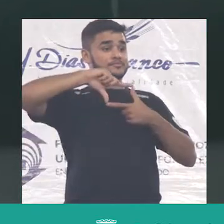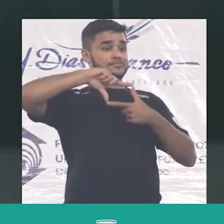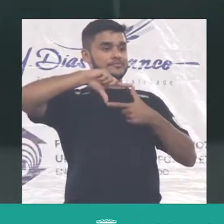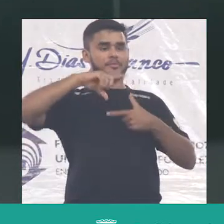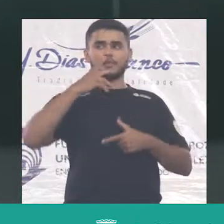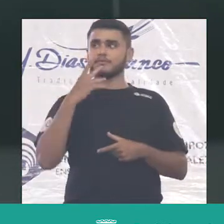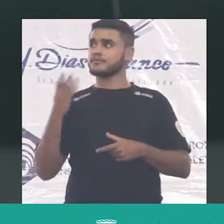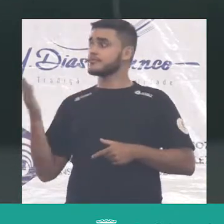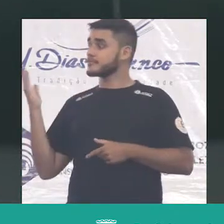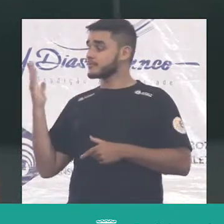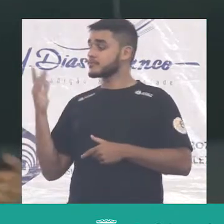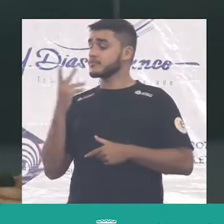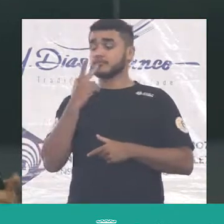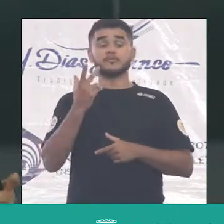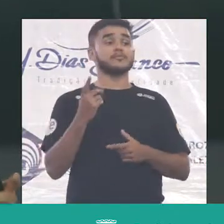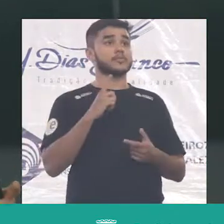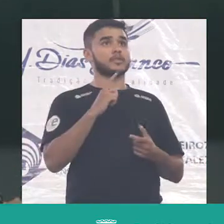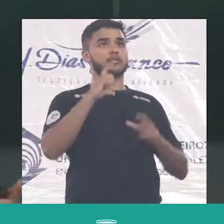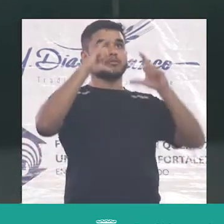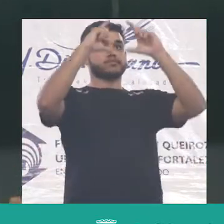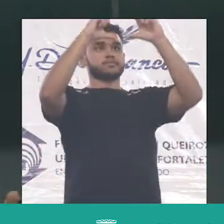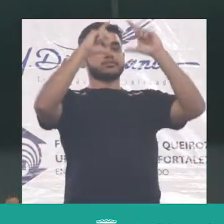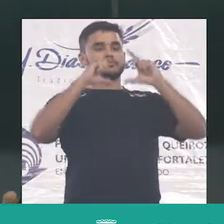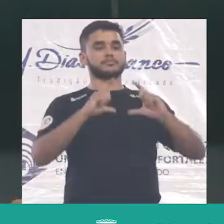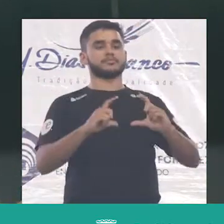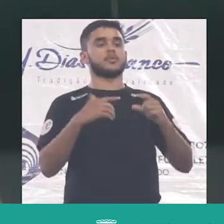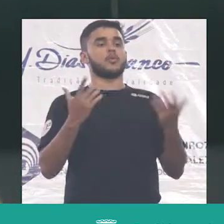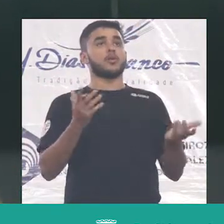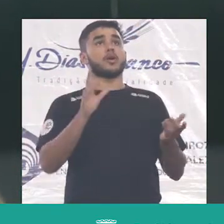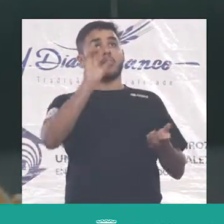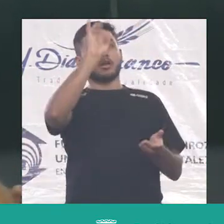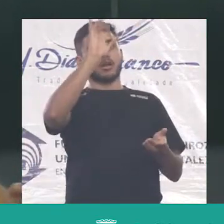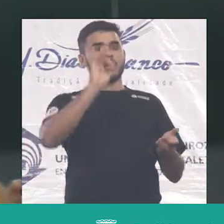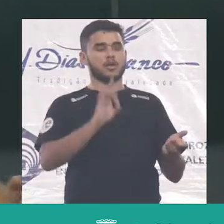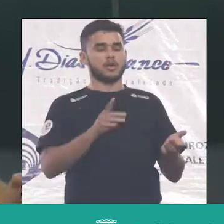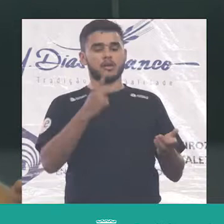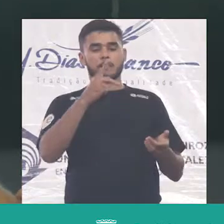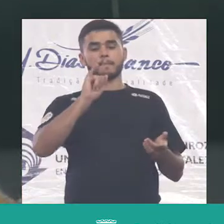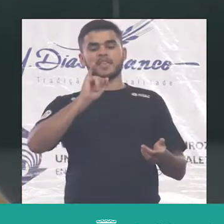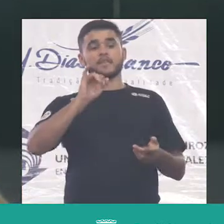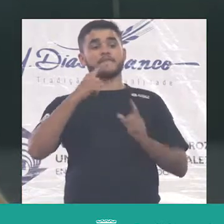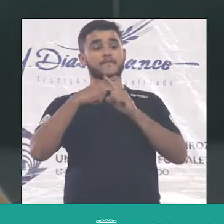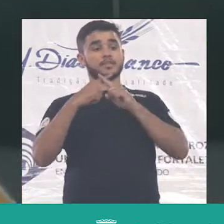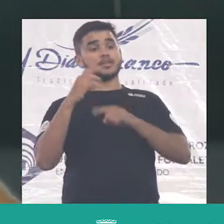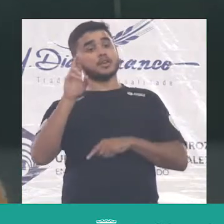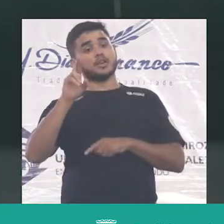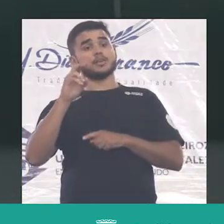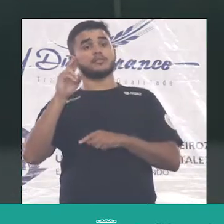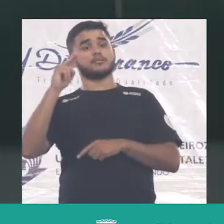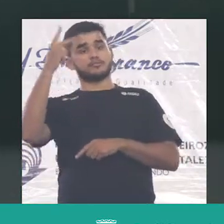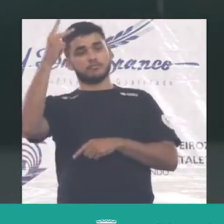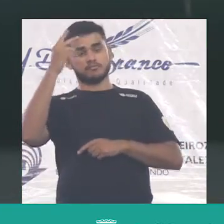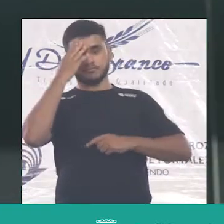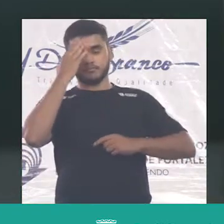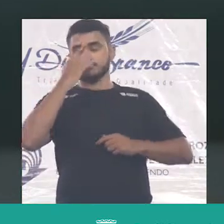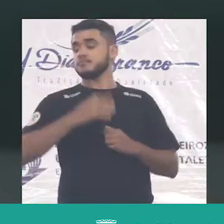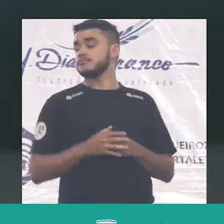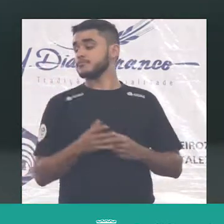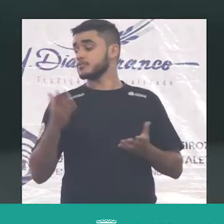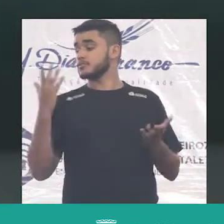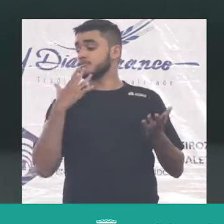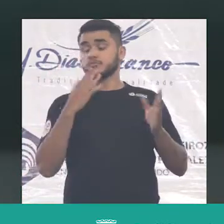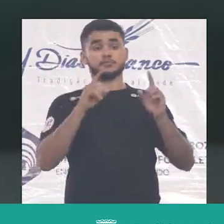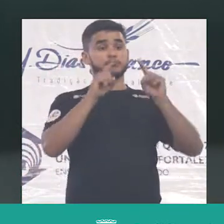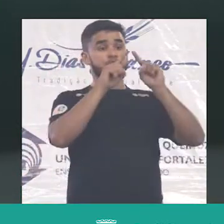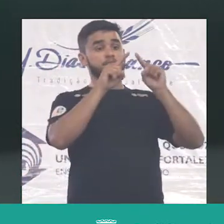círculos, ou seja, a área de cada círculo é a área de cada base, que é π vezes r ao quadrado. E você tem uma